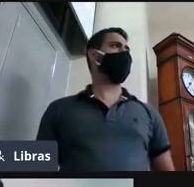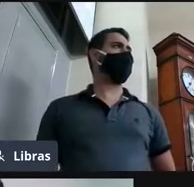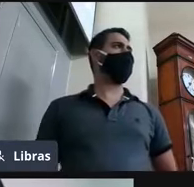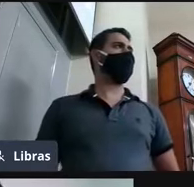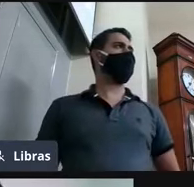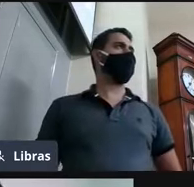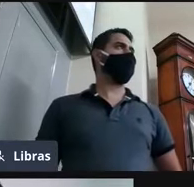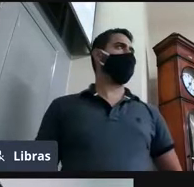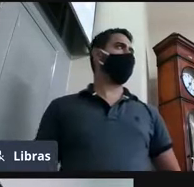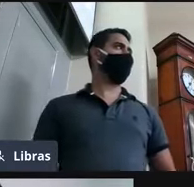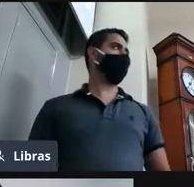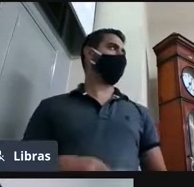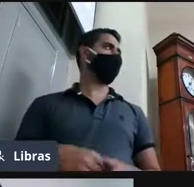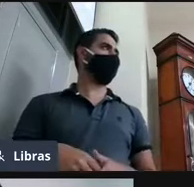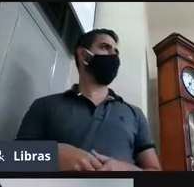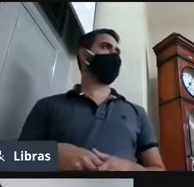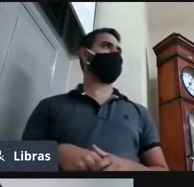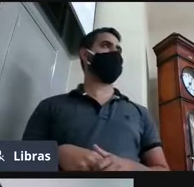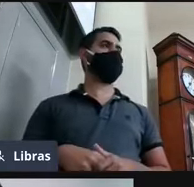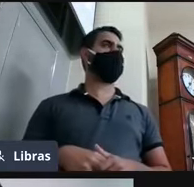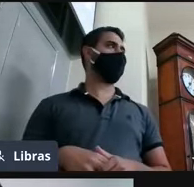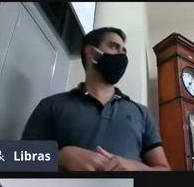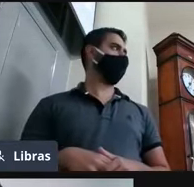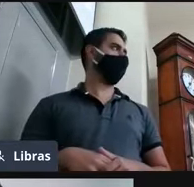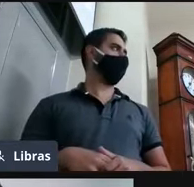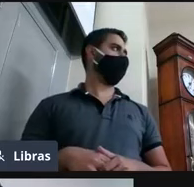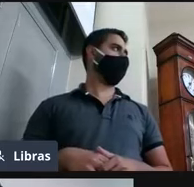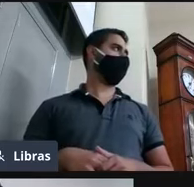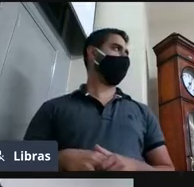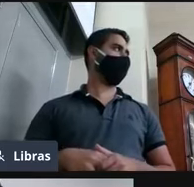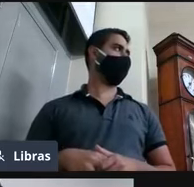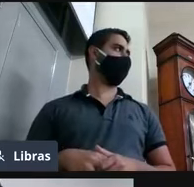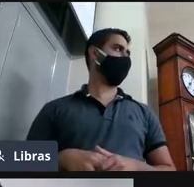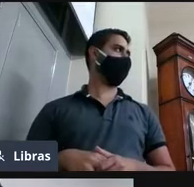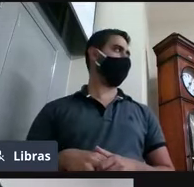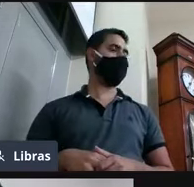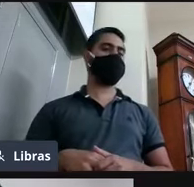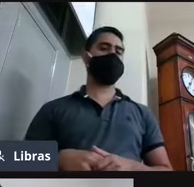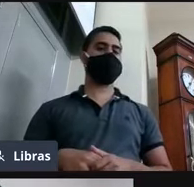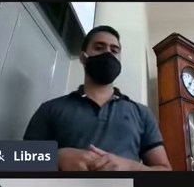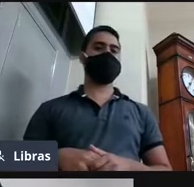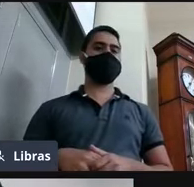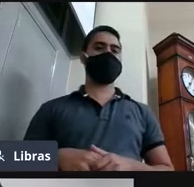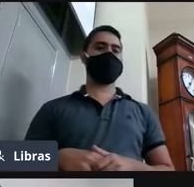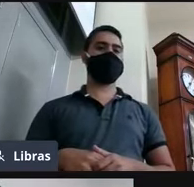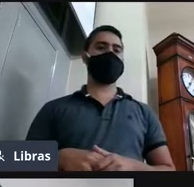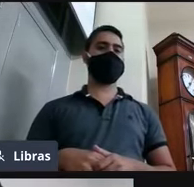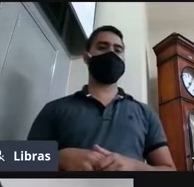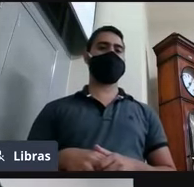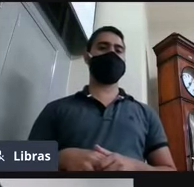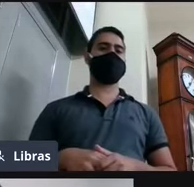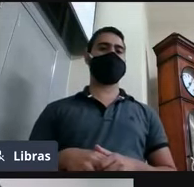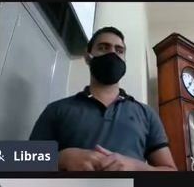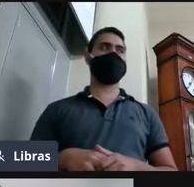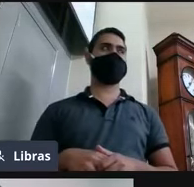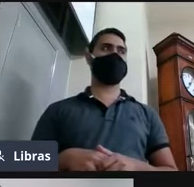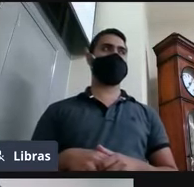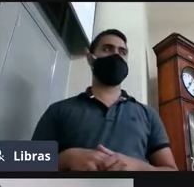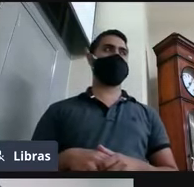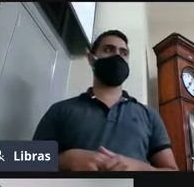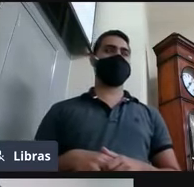Tá, obrigado. Vereadora Michele Vieira Cabral da Silva. Aprovo o parecer.